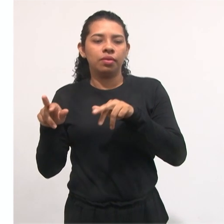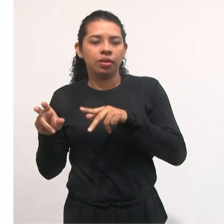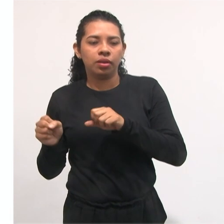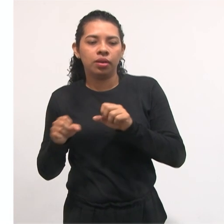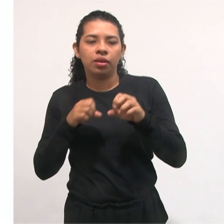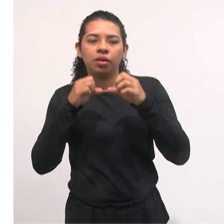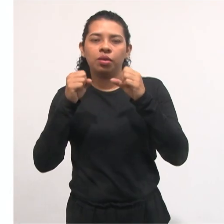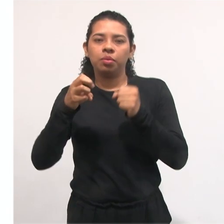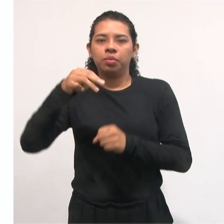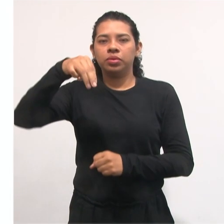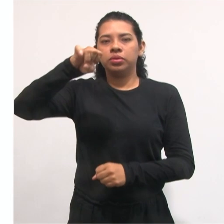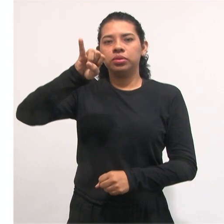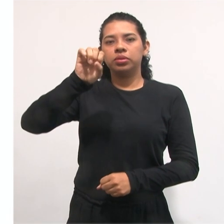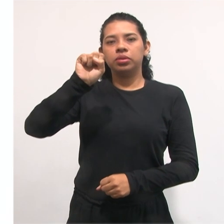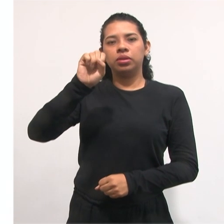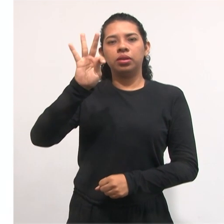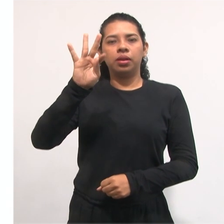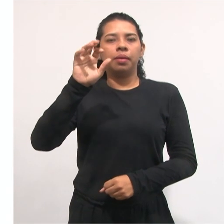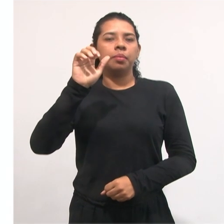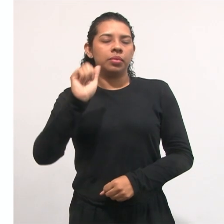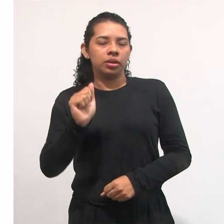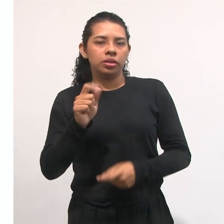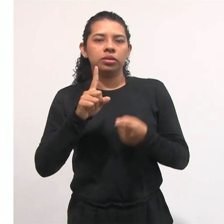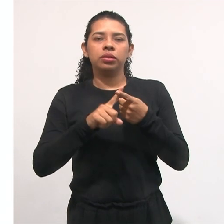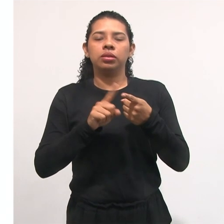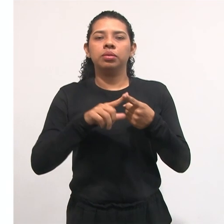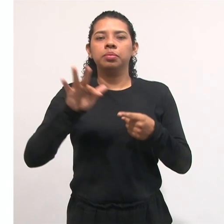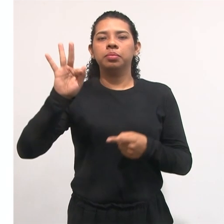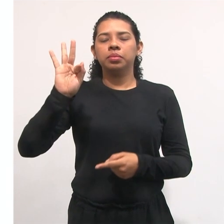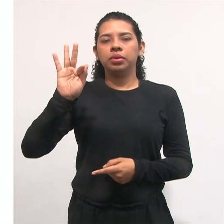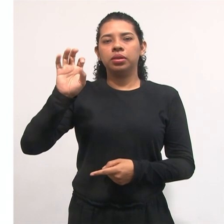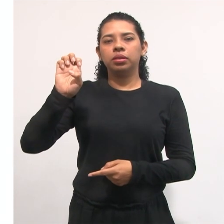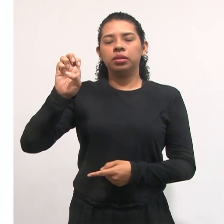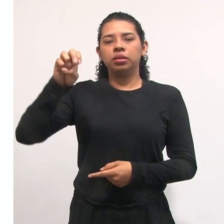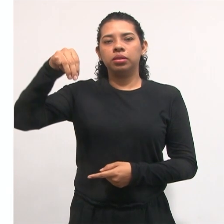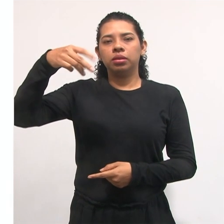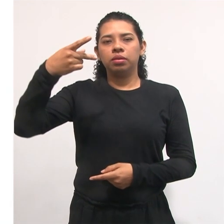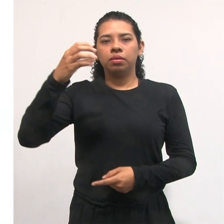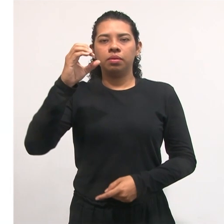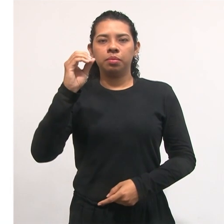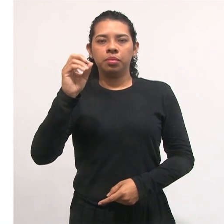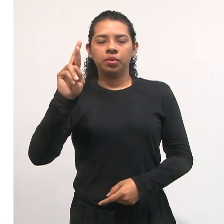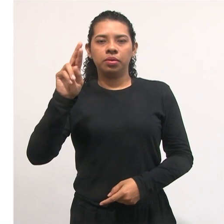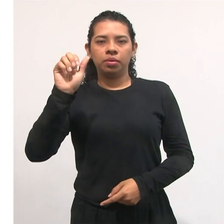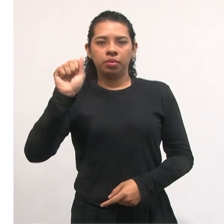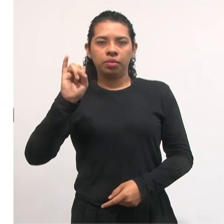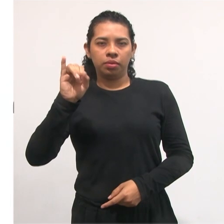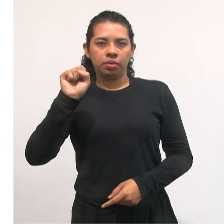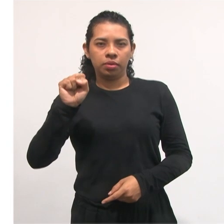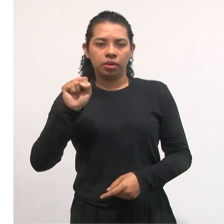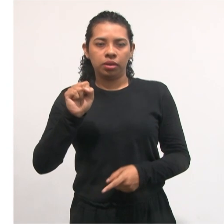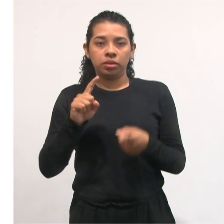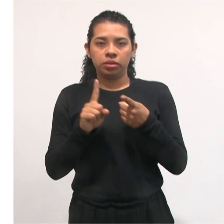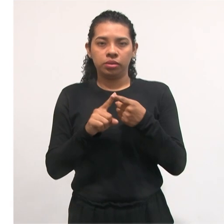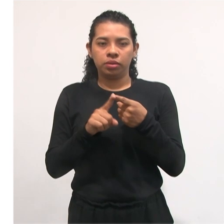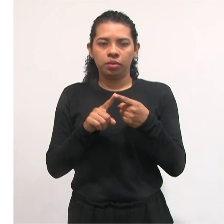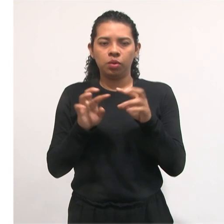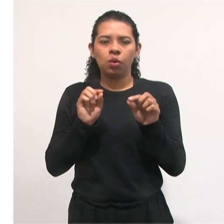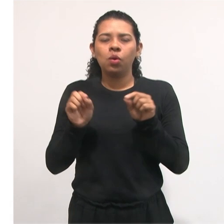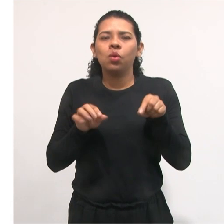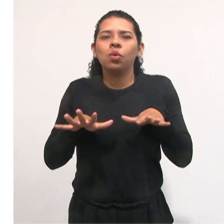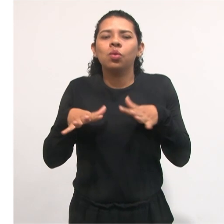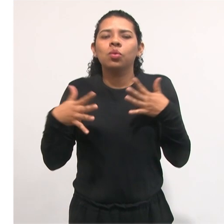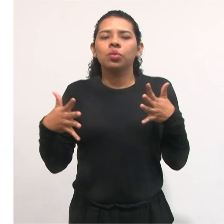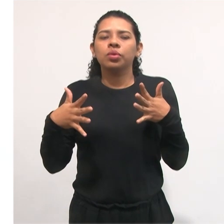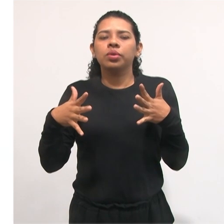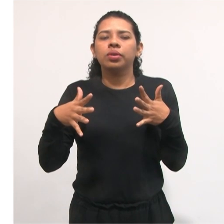As séries estatísticas, né, elas têm vários tipos, né, elas podem ser mistas, temporais, e aí são